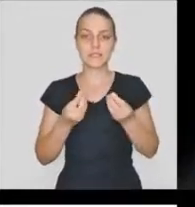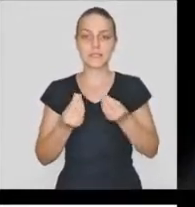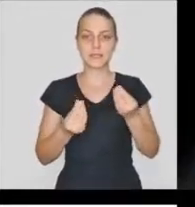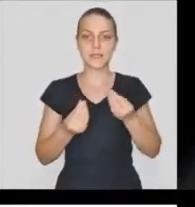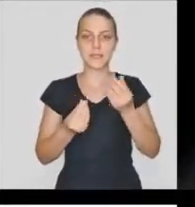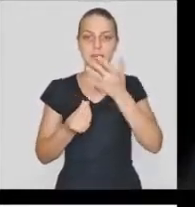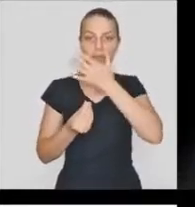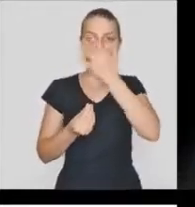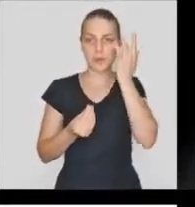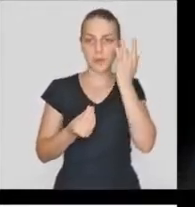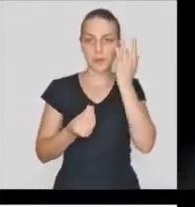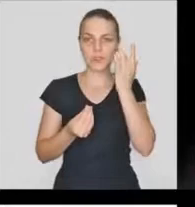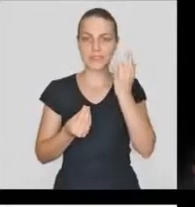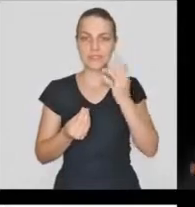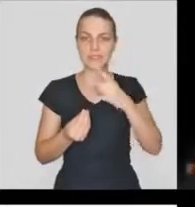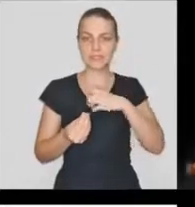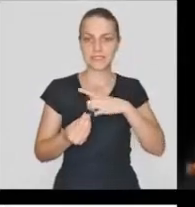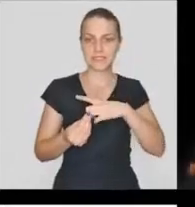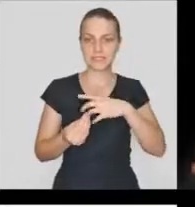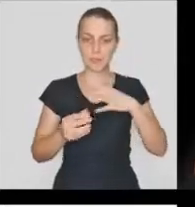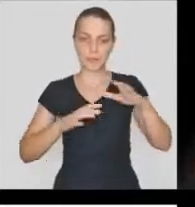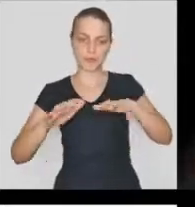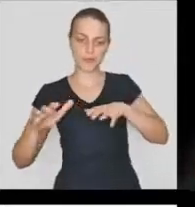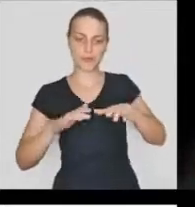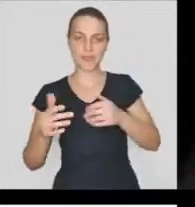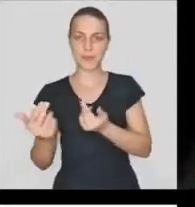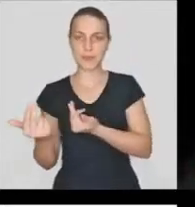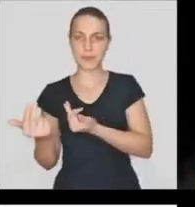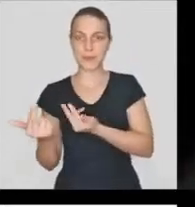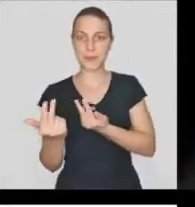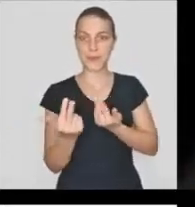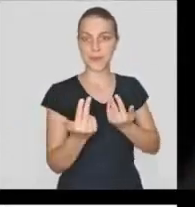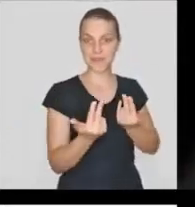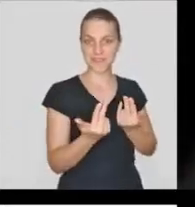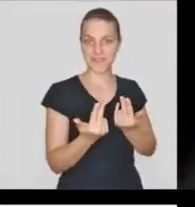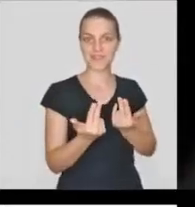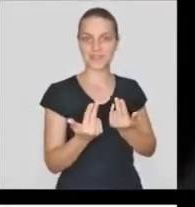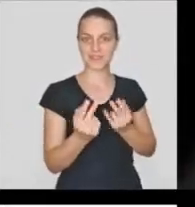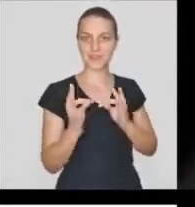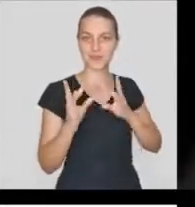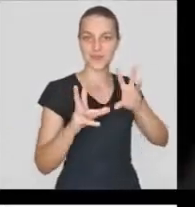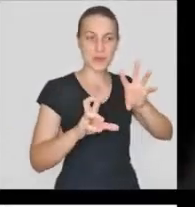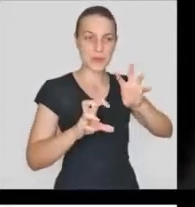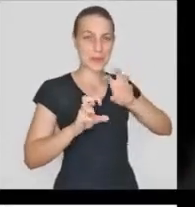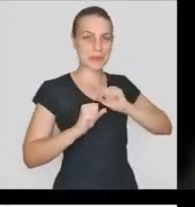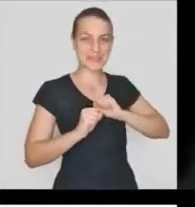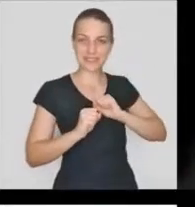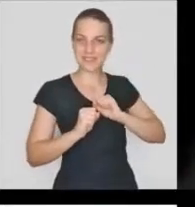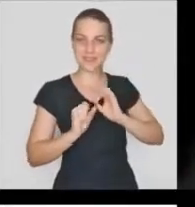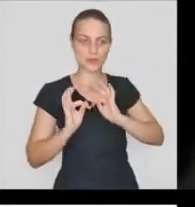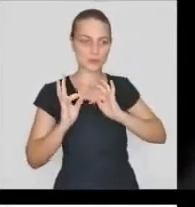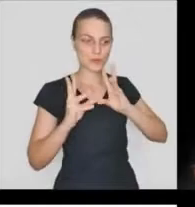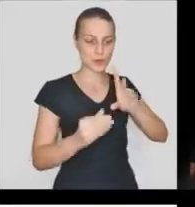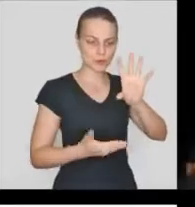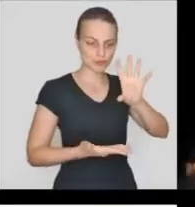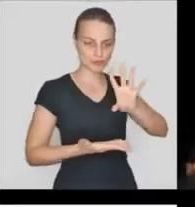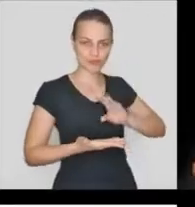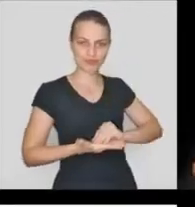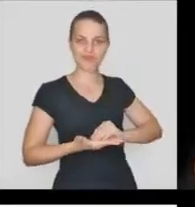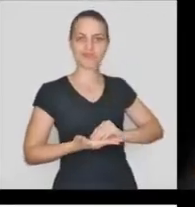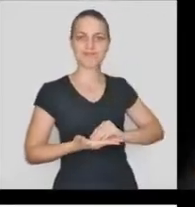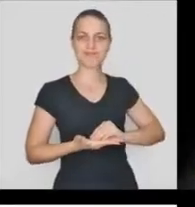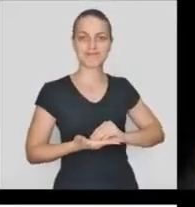mundo usa o mesmo passo, né, que se tornam passos de moda, todo mundo conhece os passos e representa,